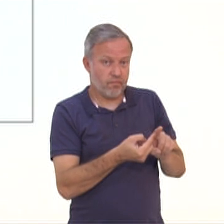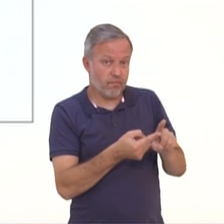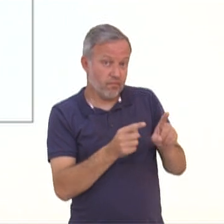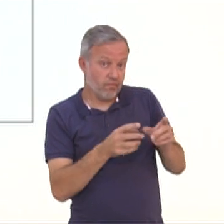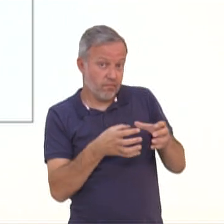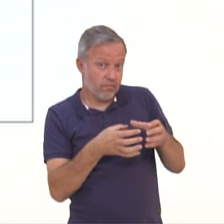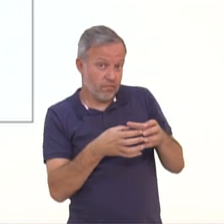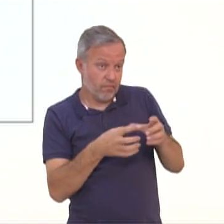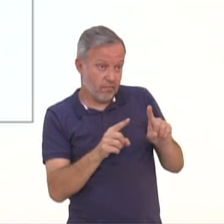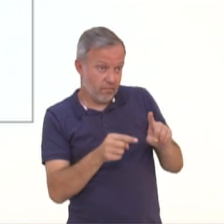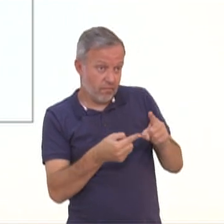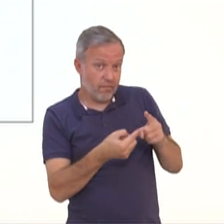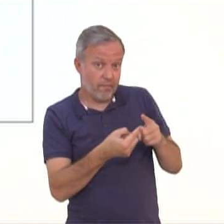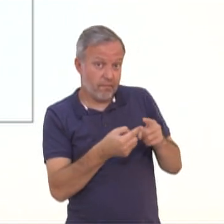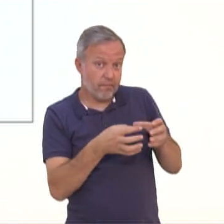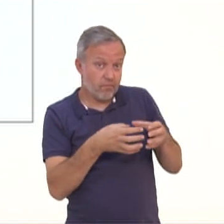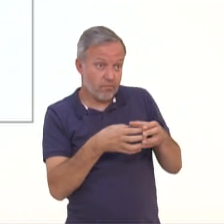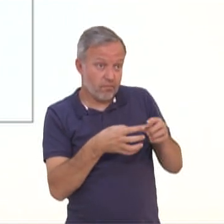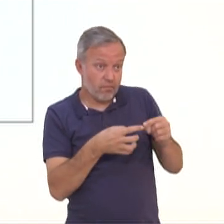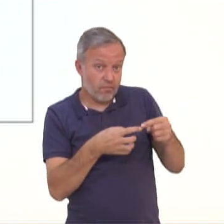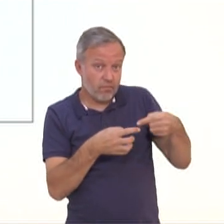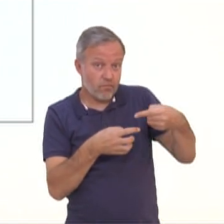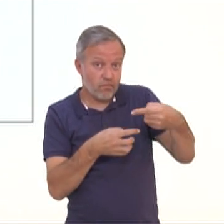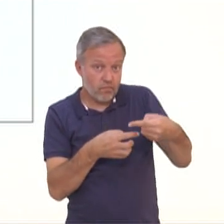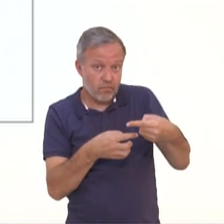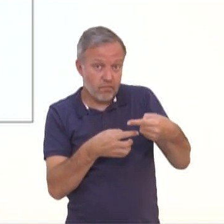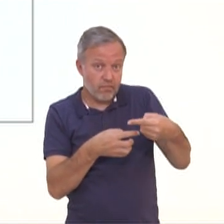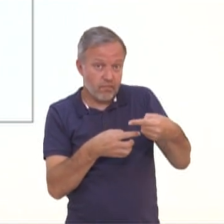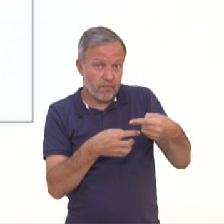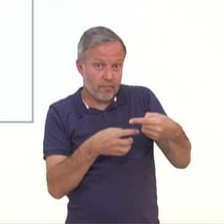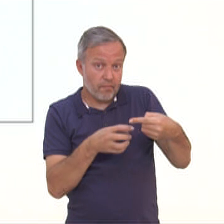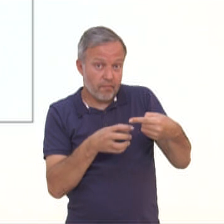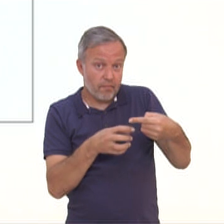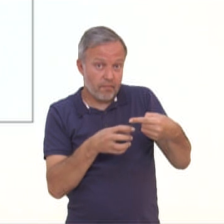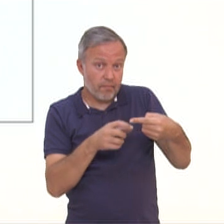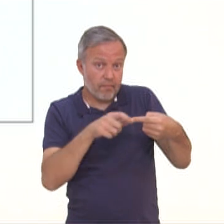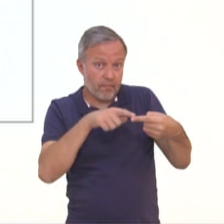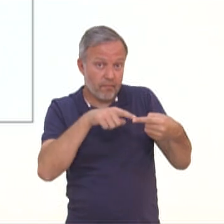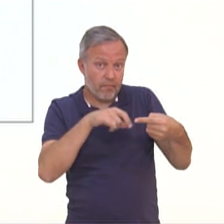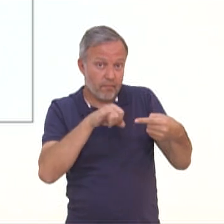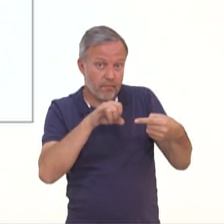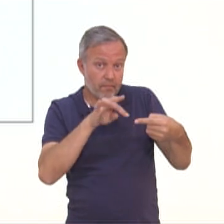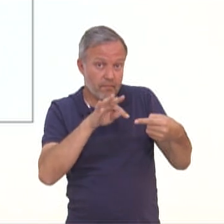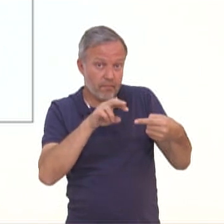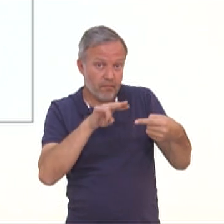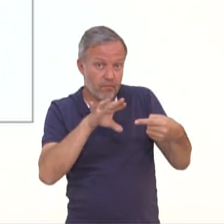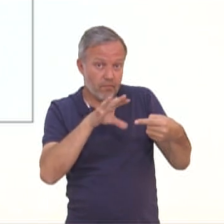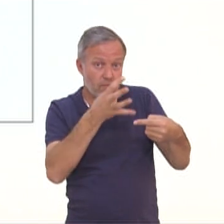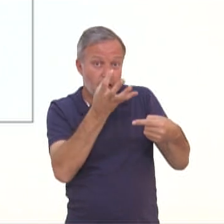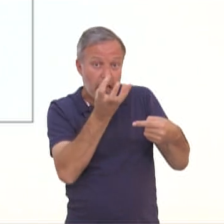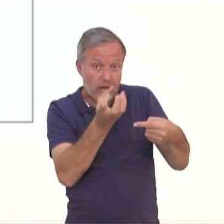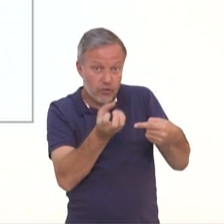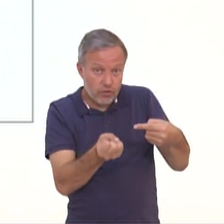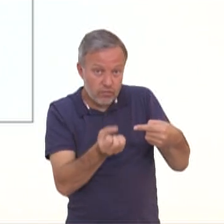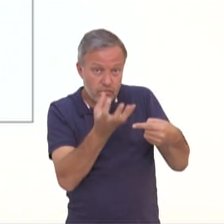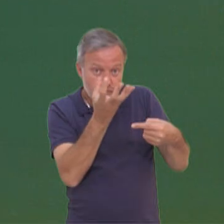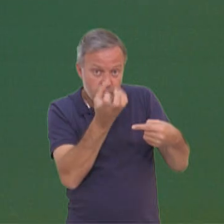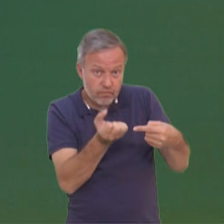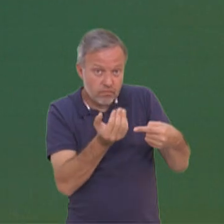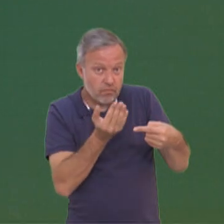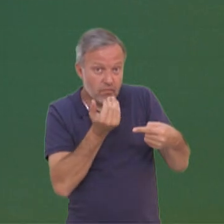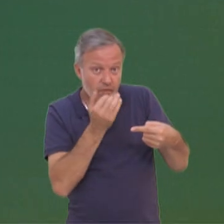grupo descendente desse ancestral passou a produzir uma parede celular feita de quitina, absorver nutrientes ao seu